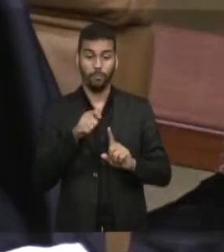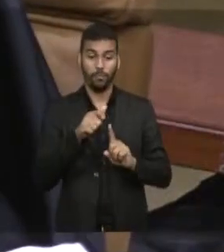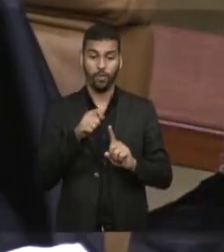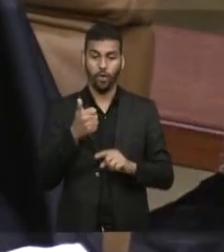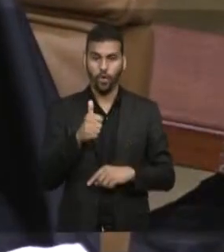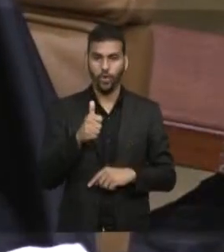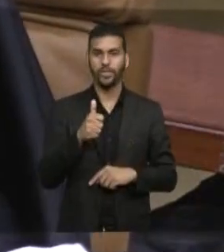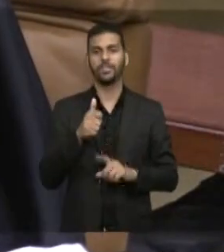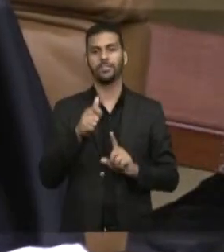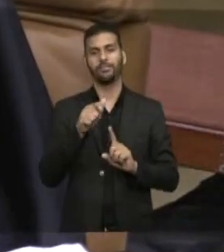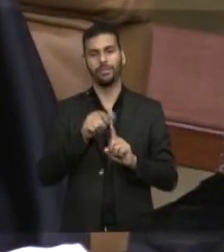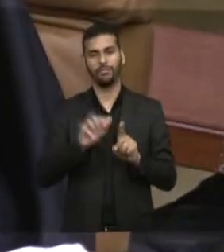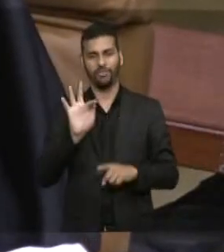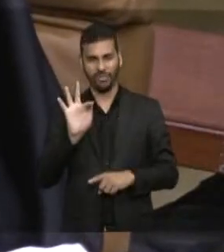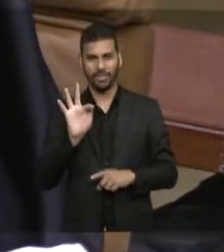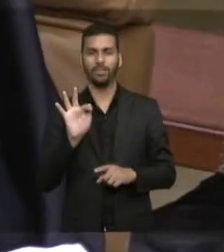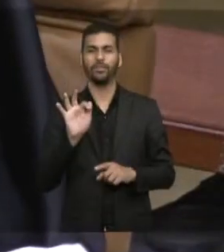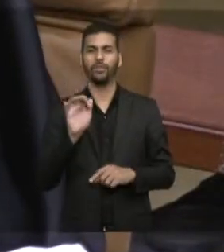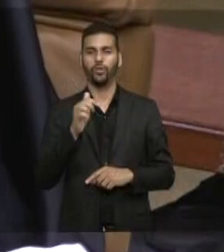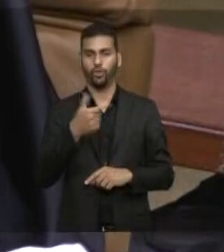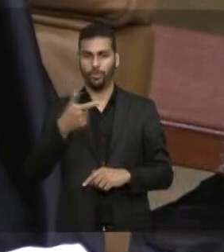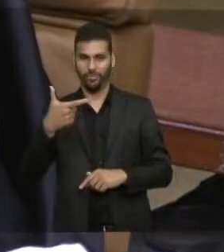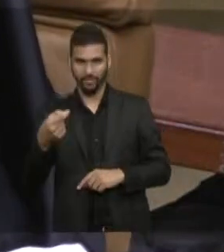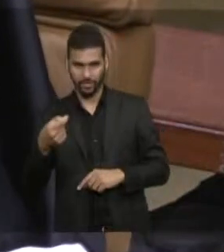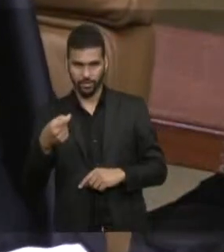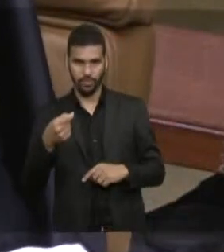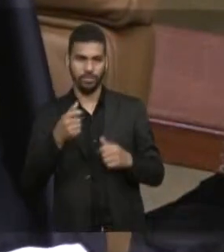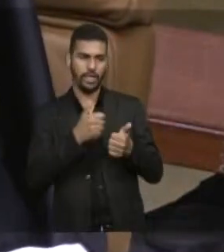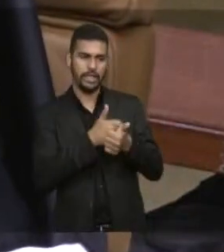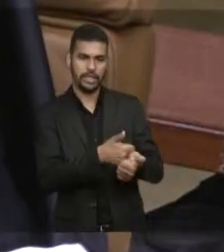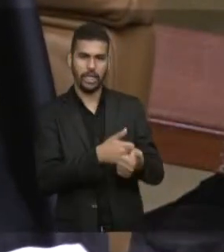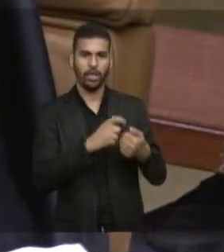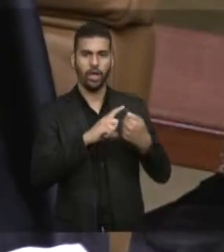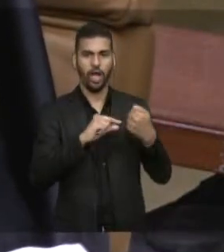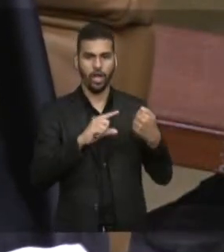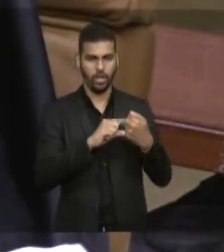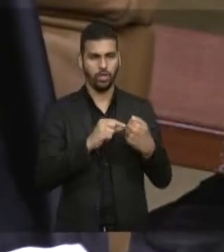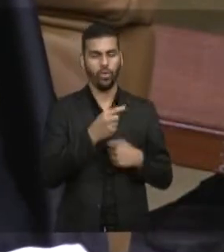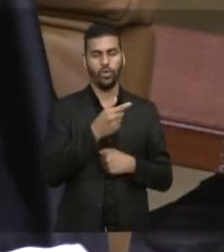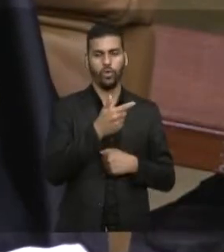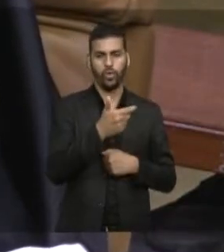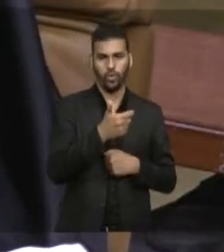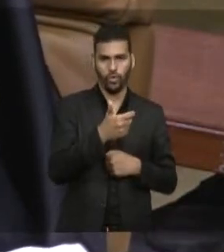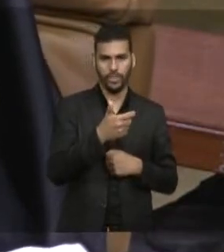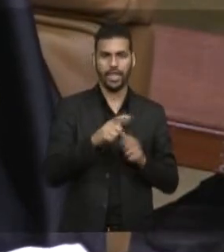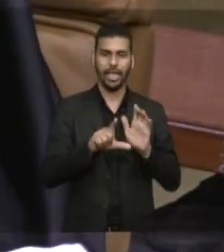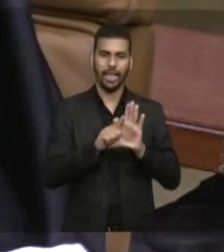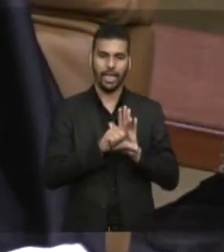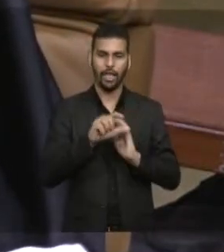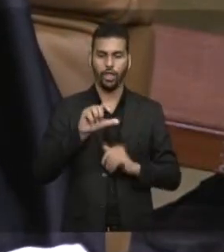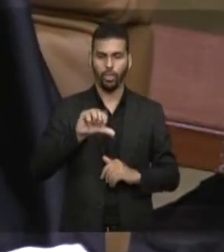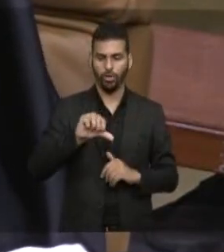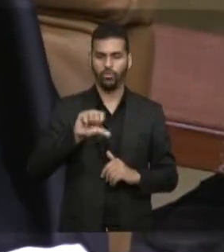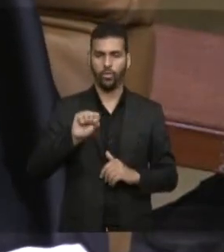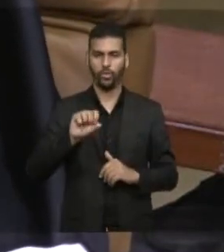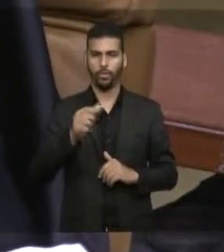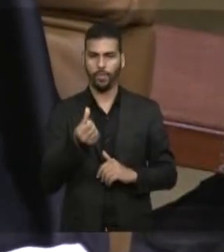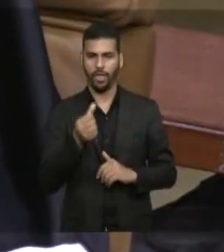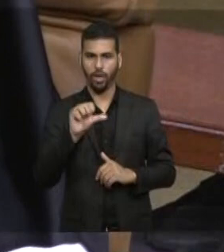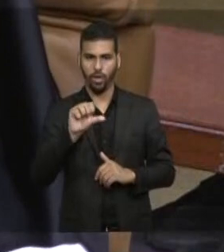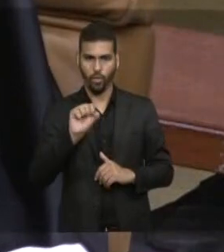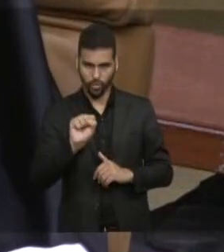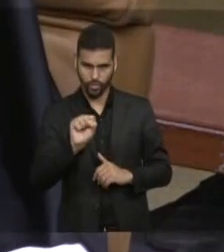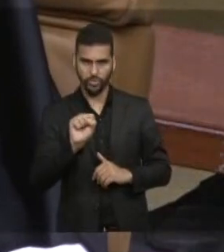fevereiro de 2020 foi adotado o rito de artigo 123968 e recebe de informações